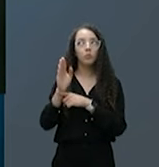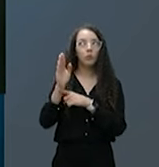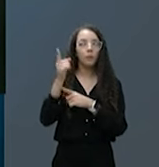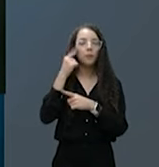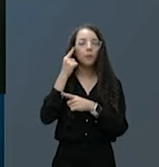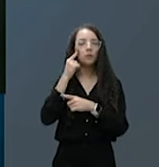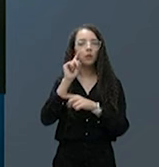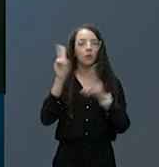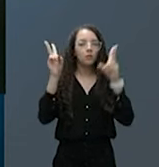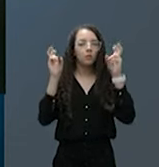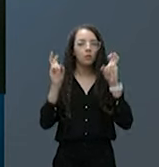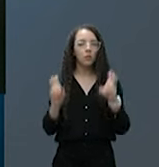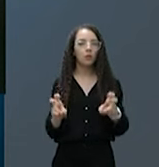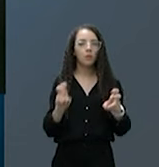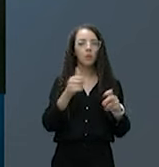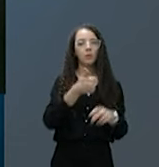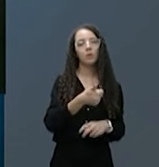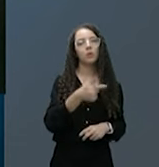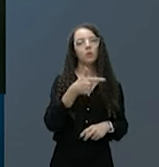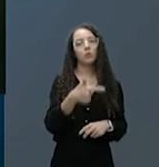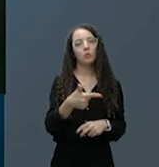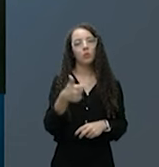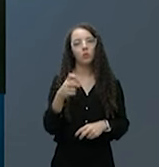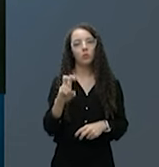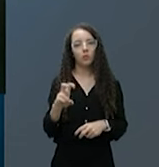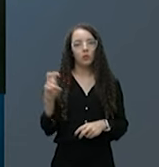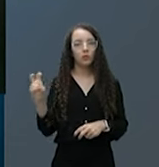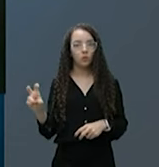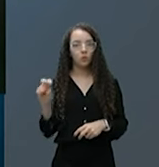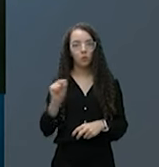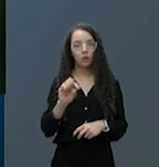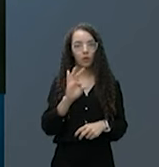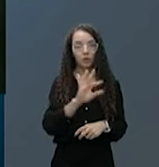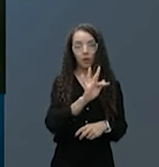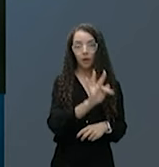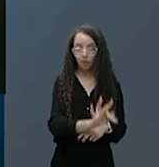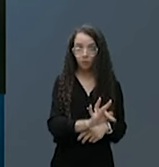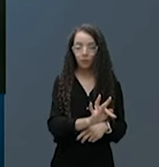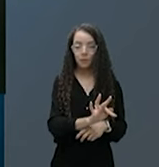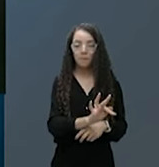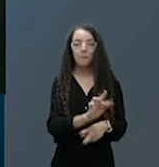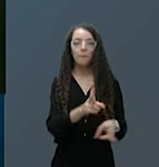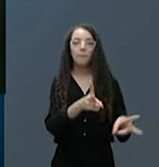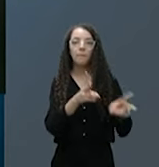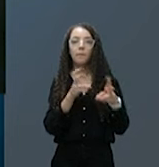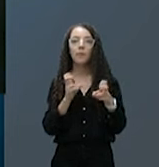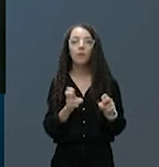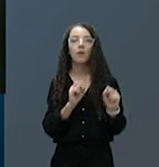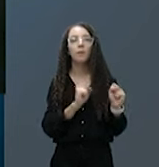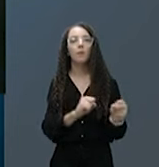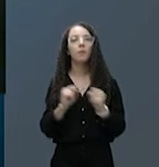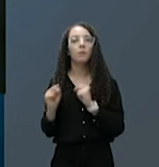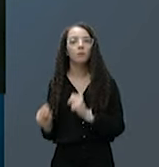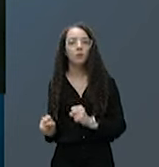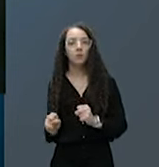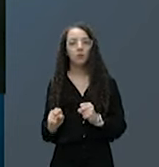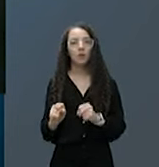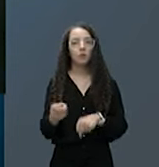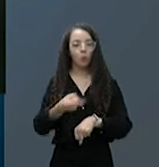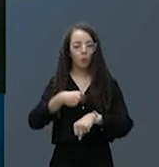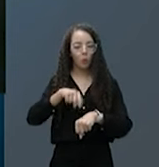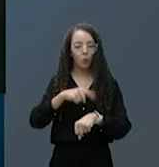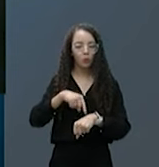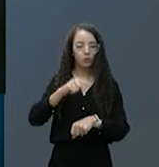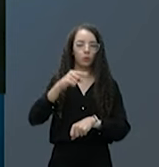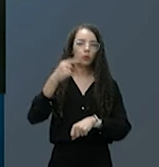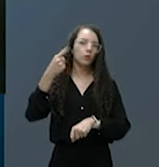tema 1255 do Supremo Tribunal Federal, que trata da possibilidade da fixação dos honorários por